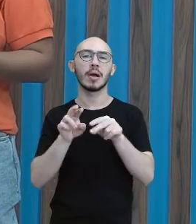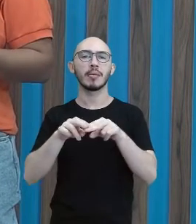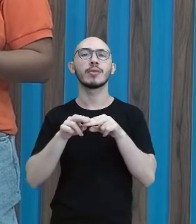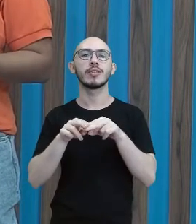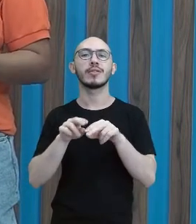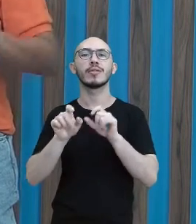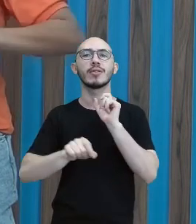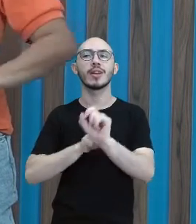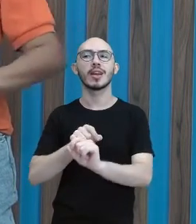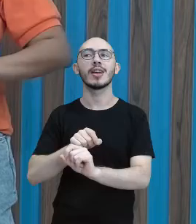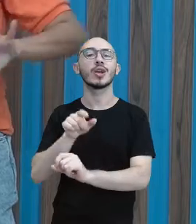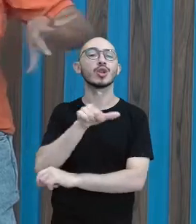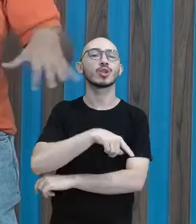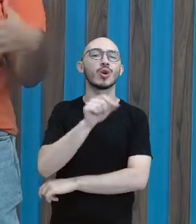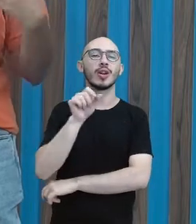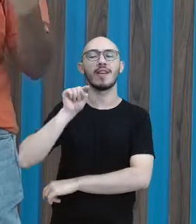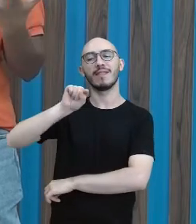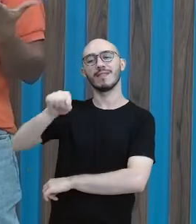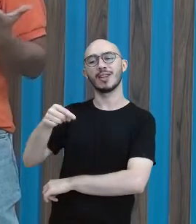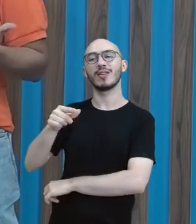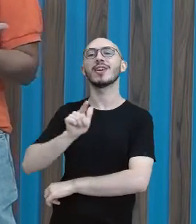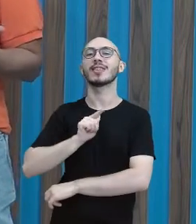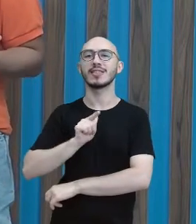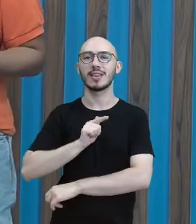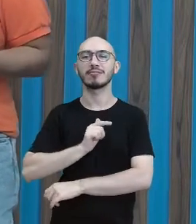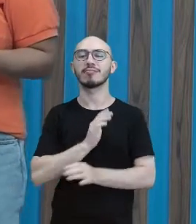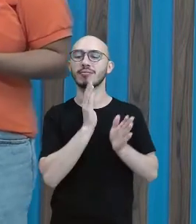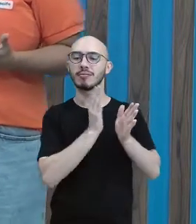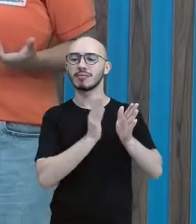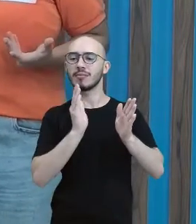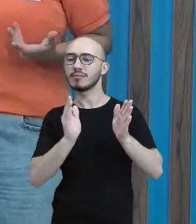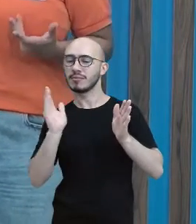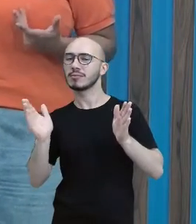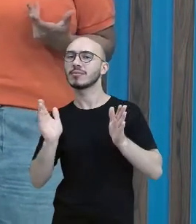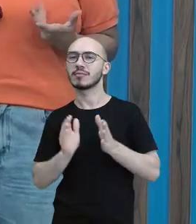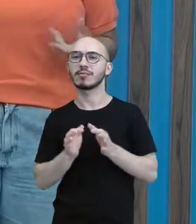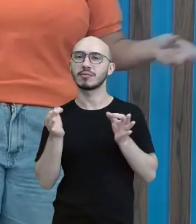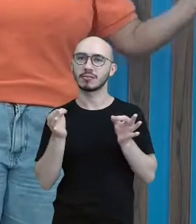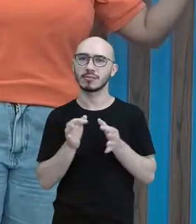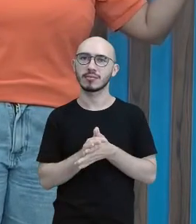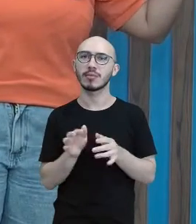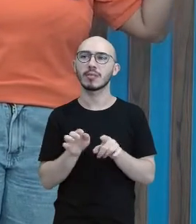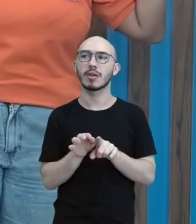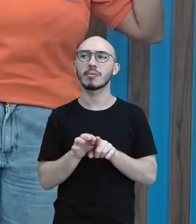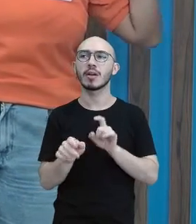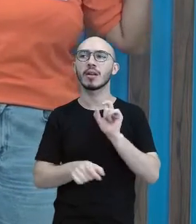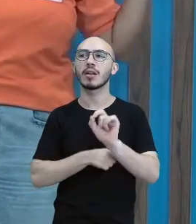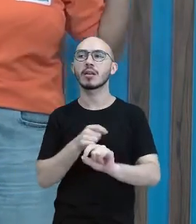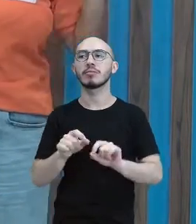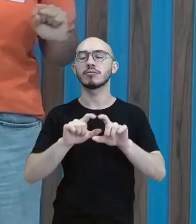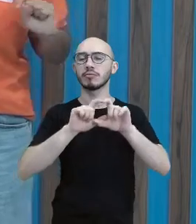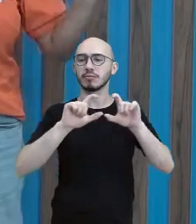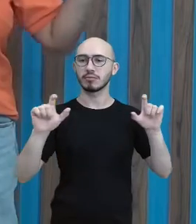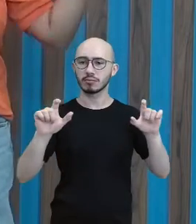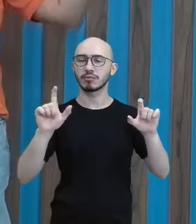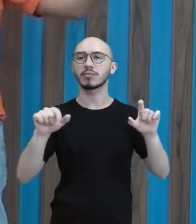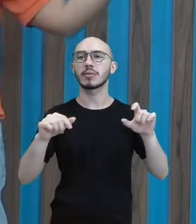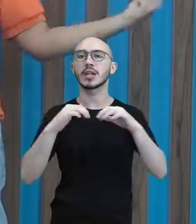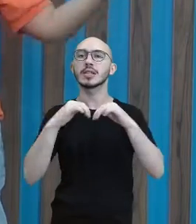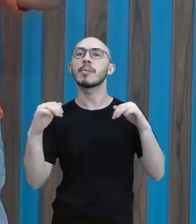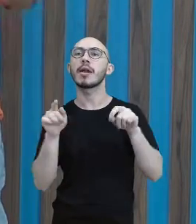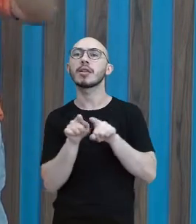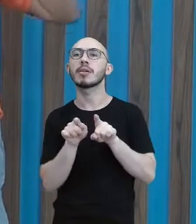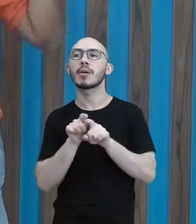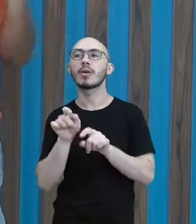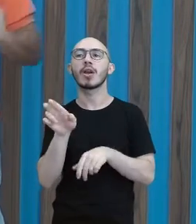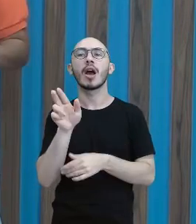vírgula. E aí vocês notam que há um ritmo até um pouco mais poético. Separar orações intercaladas, porque a função da